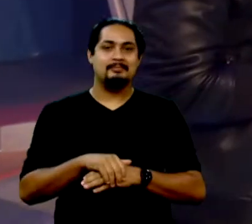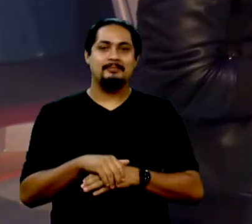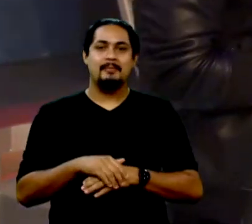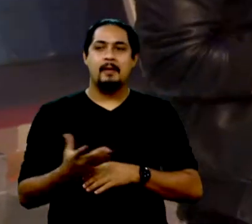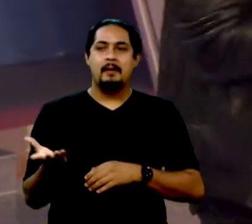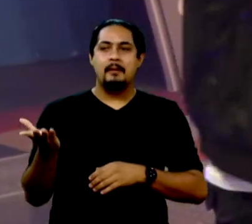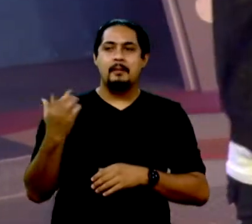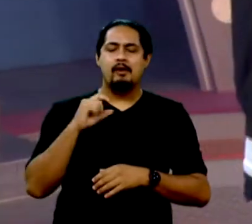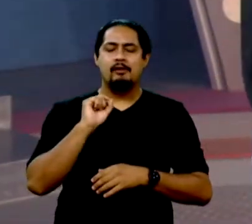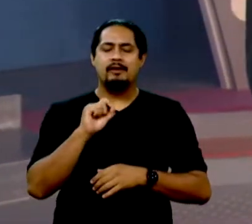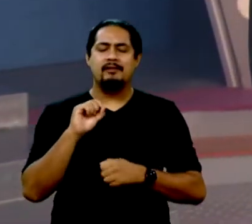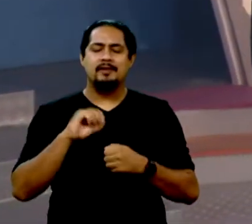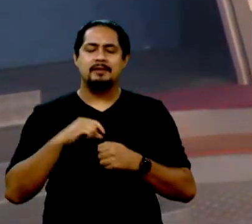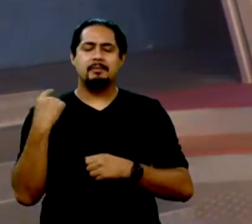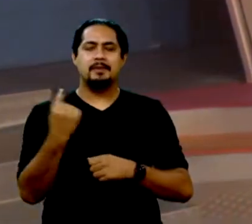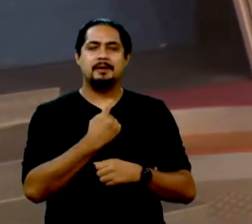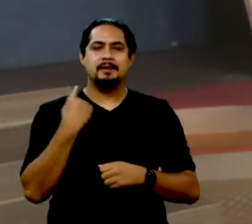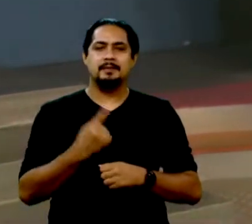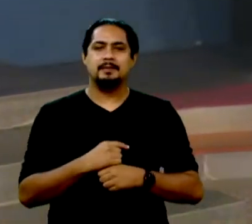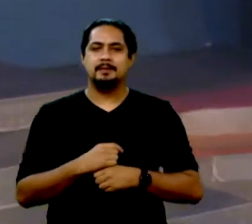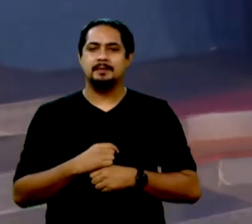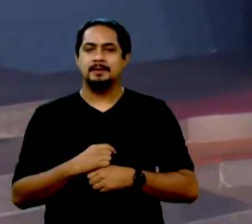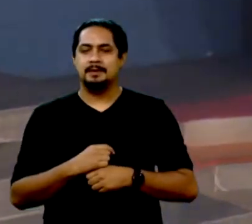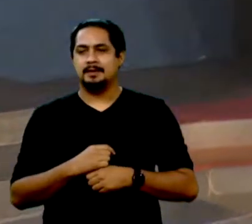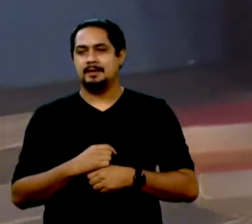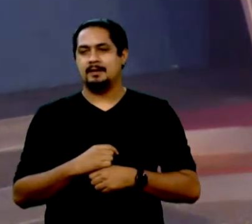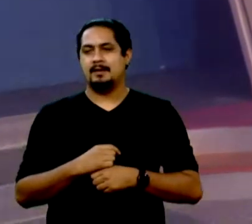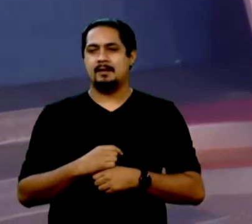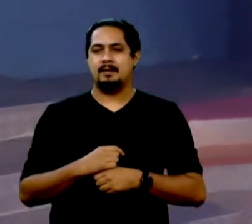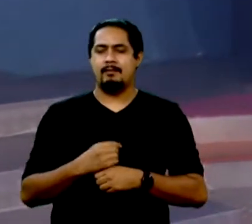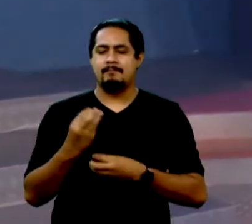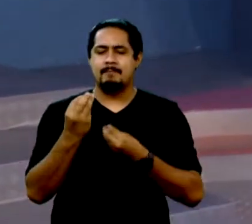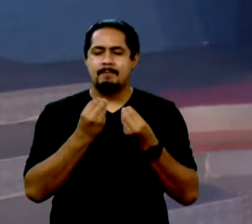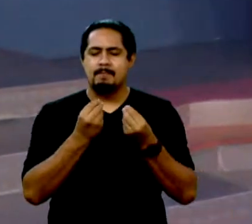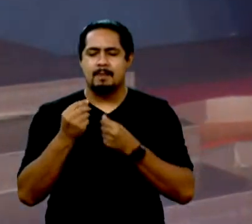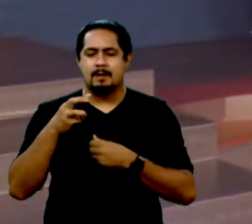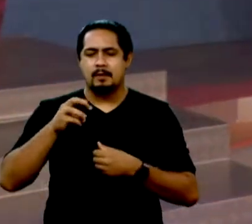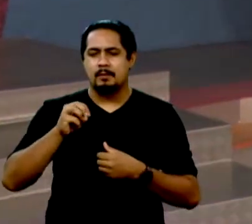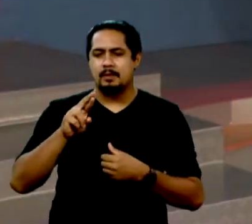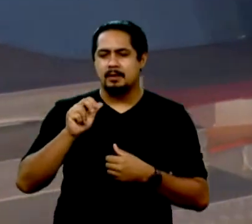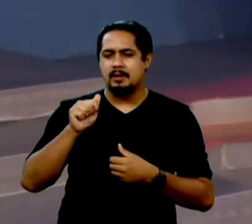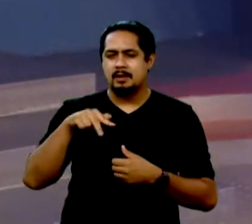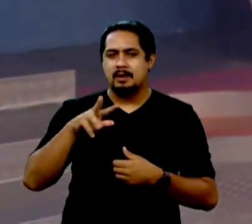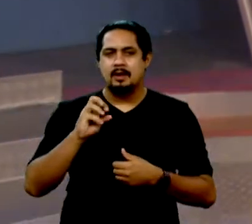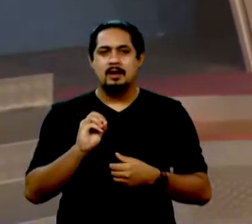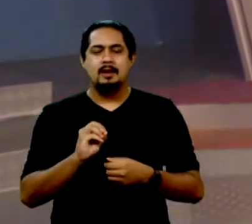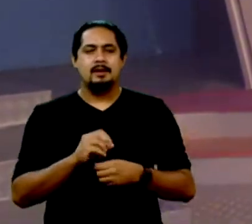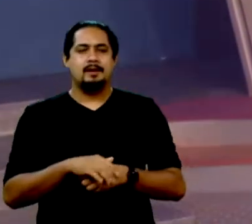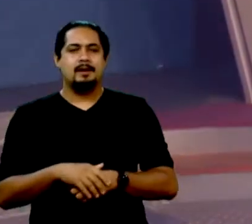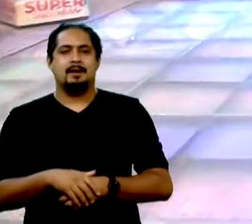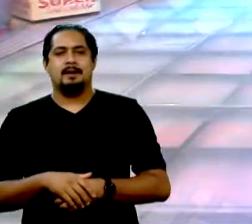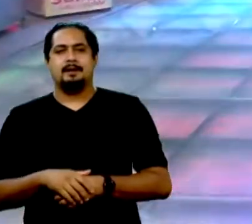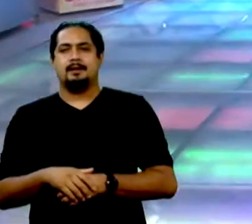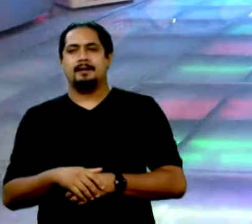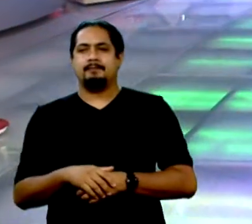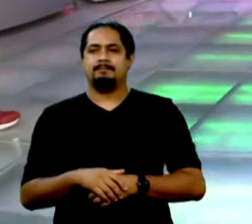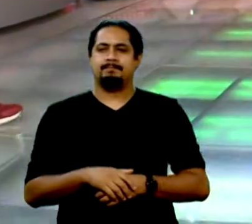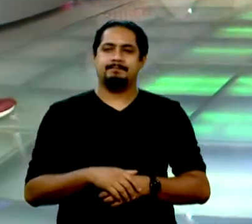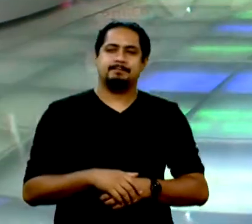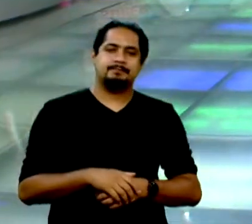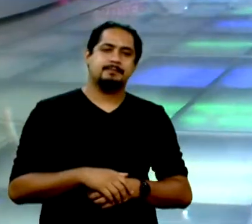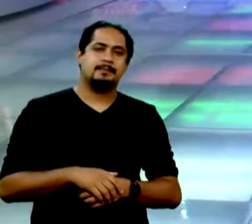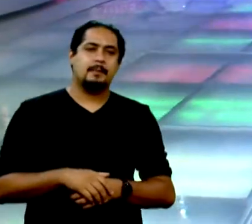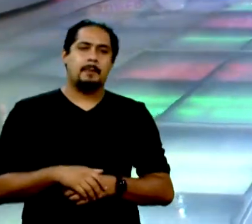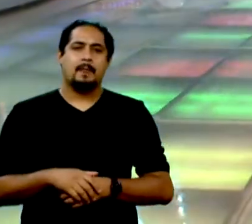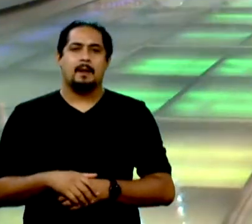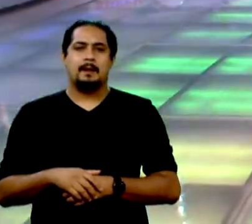Vamos lá, o que, que você vai fazer pra gente? Sabor de moranguinho. Ai, moranguinho! Bora, mamãe! Fala